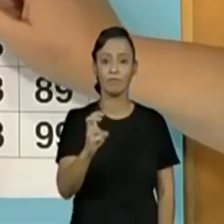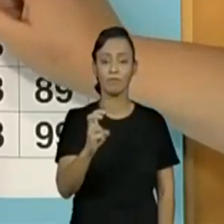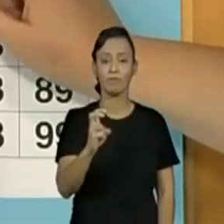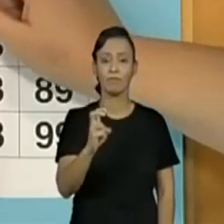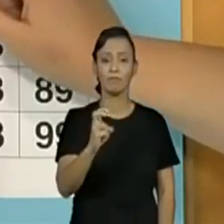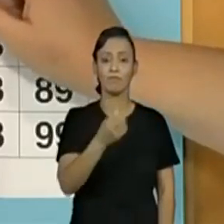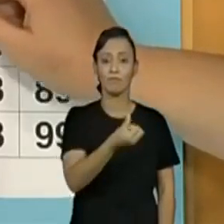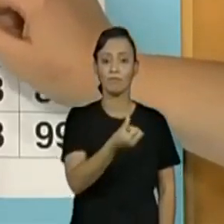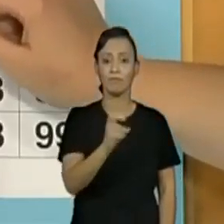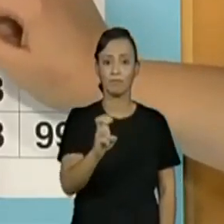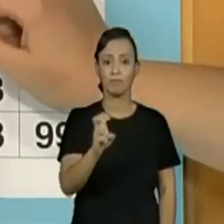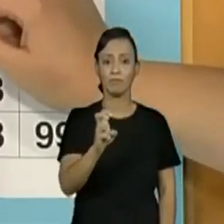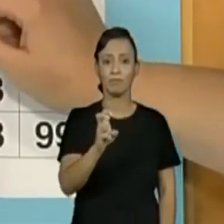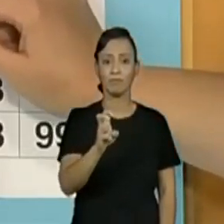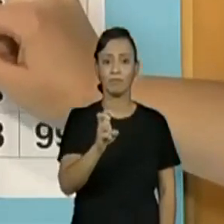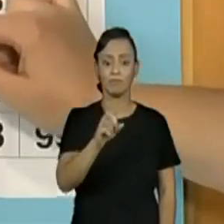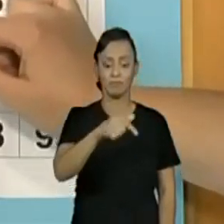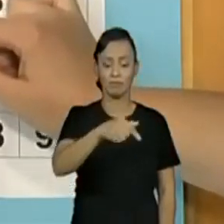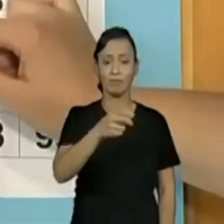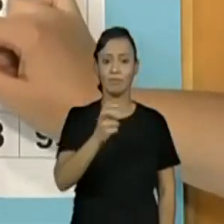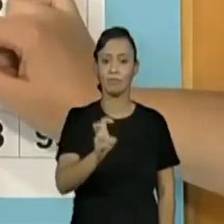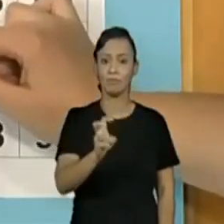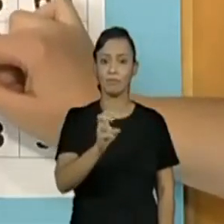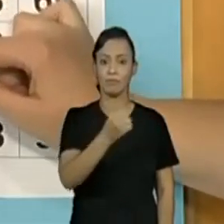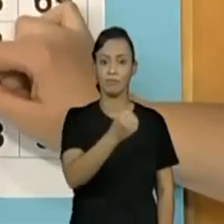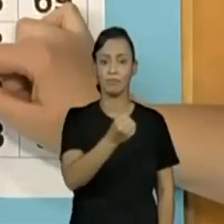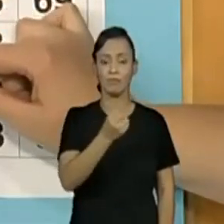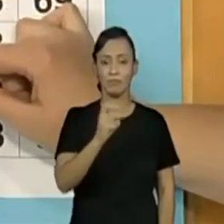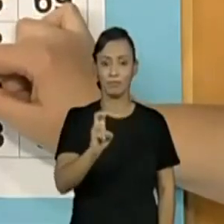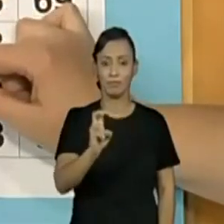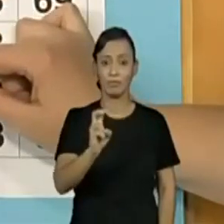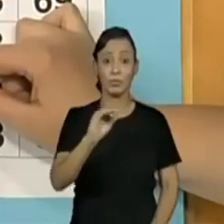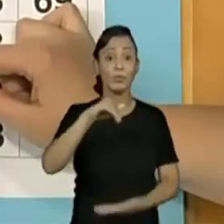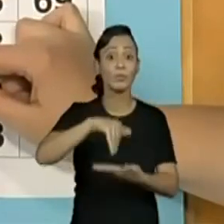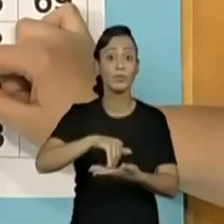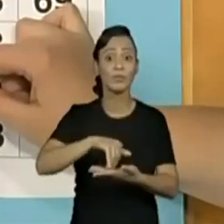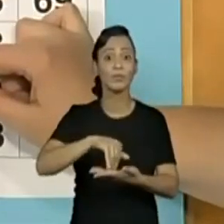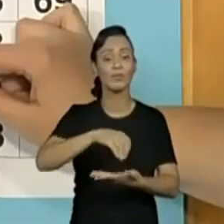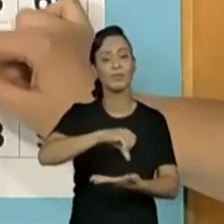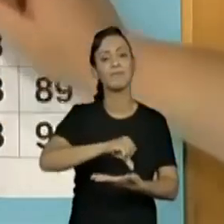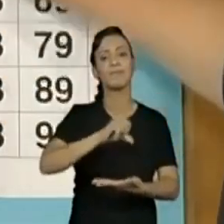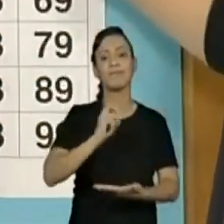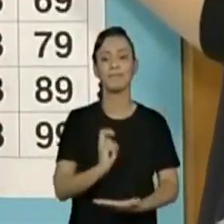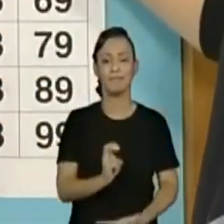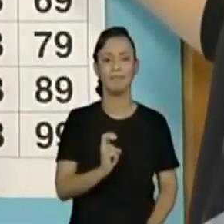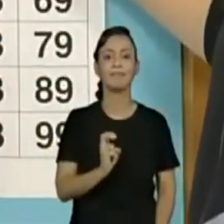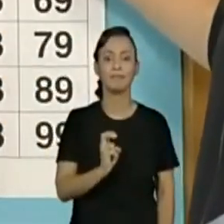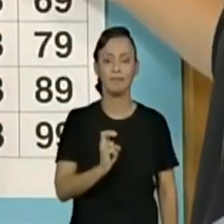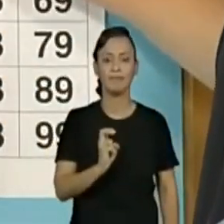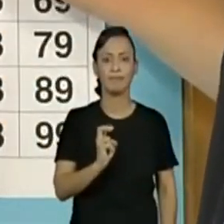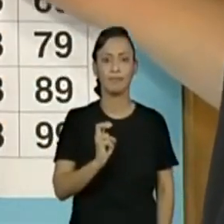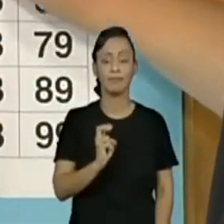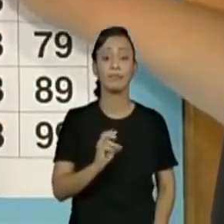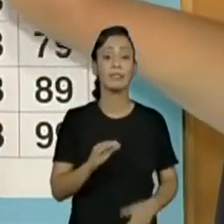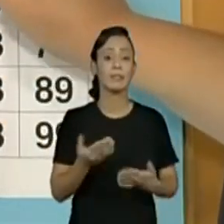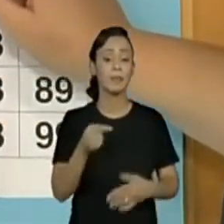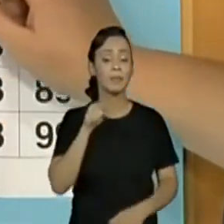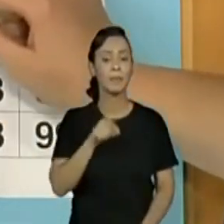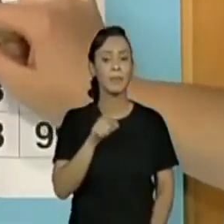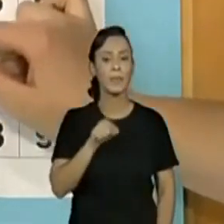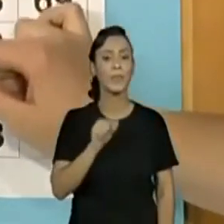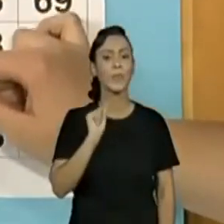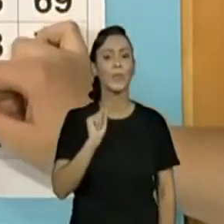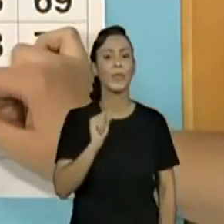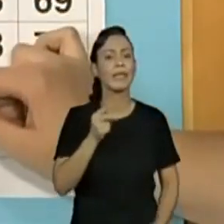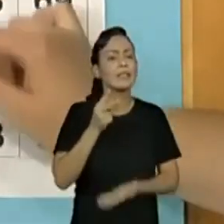55, 65, 75, 85 e 95. A unidade